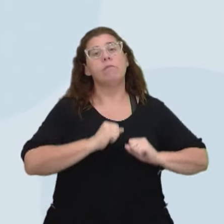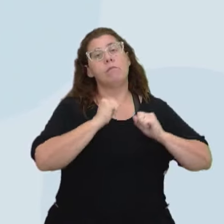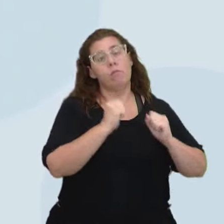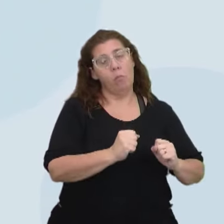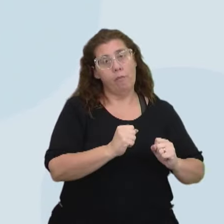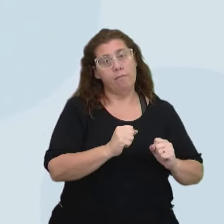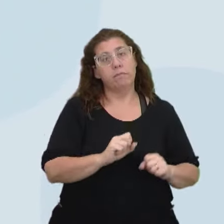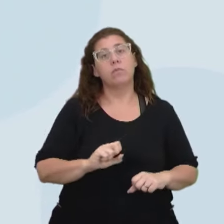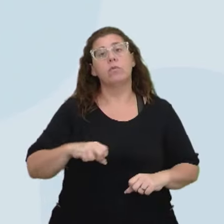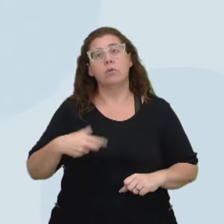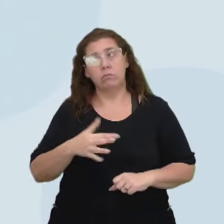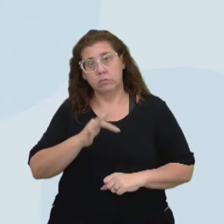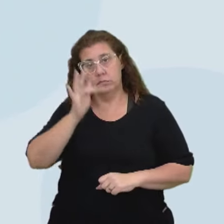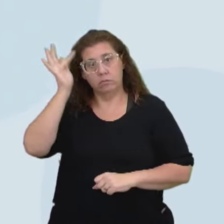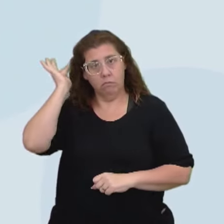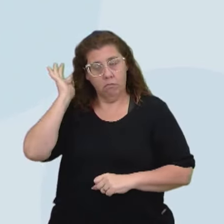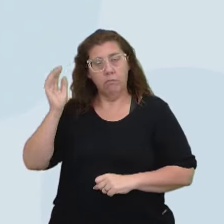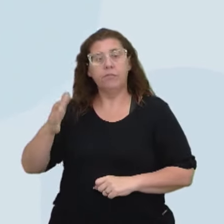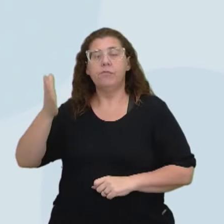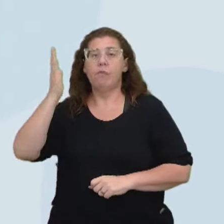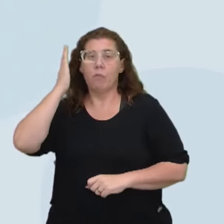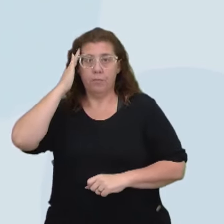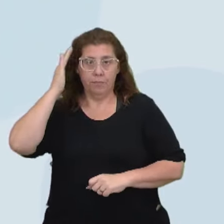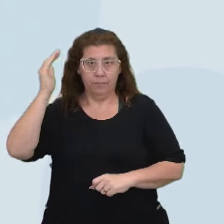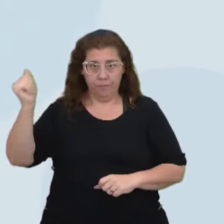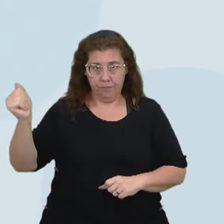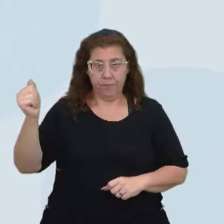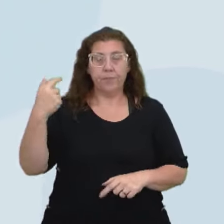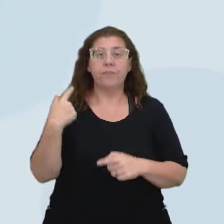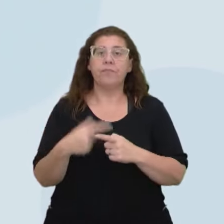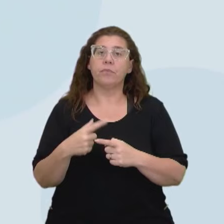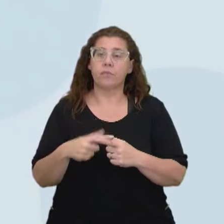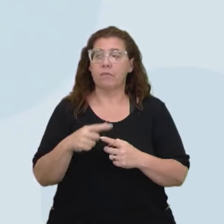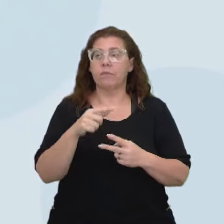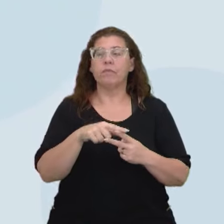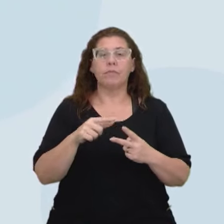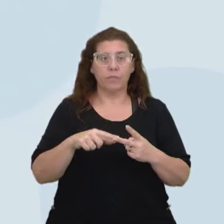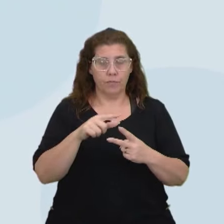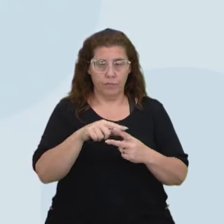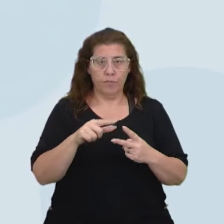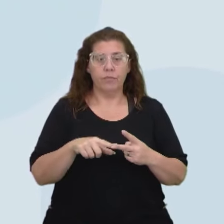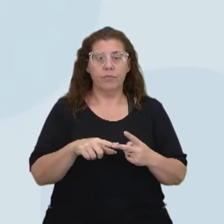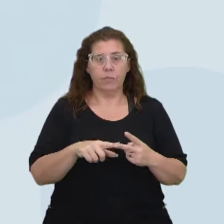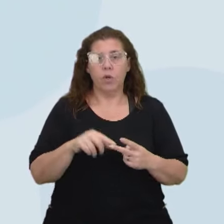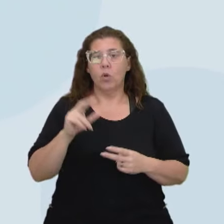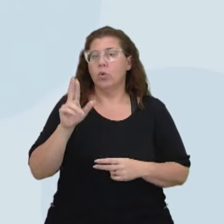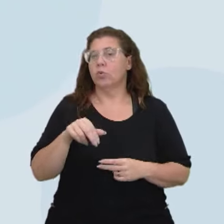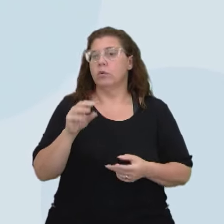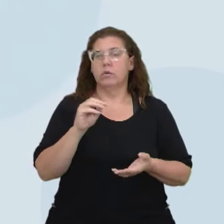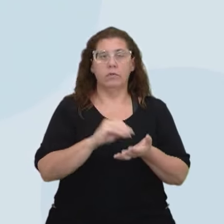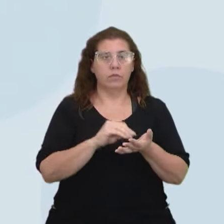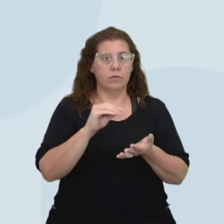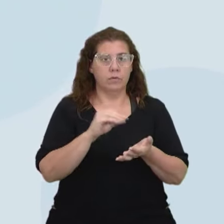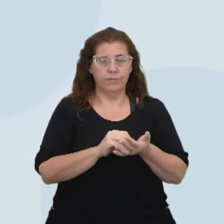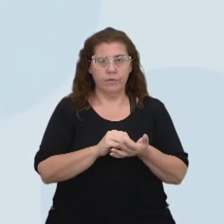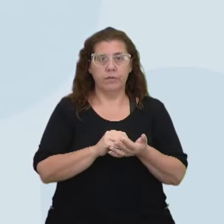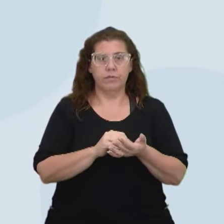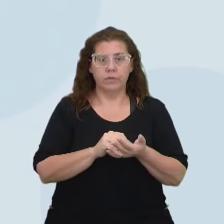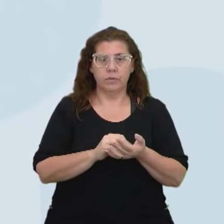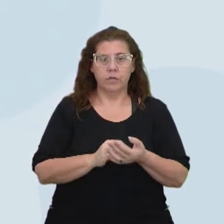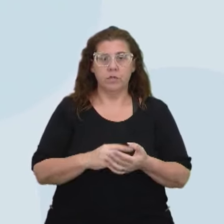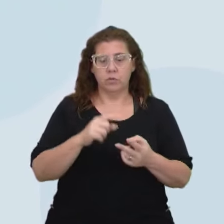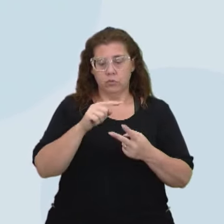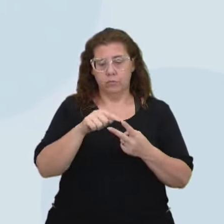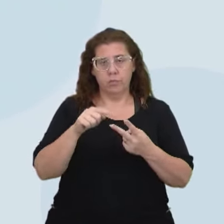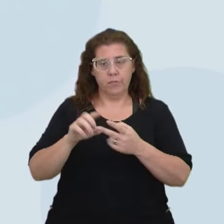ou Foucault e o Poder-Saber. Porque esse tracinho que une as duas palavras, ele nunca pode faltar, diz o Foucault. Esses